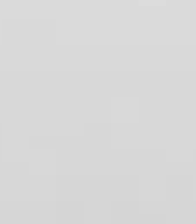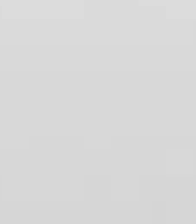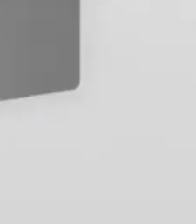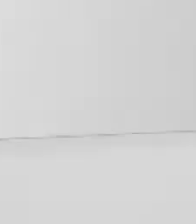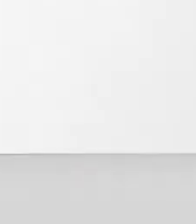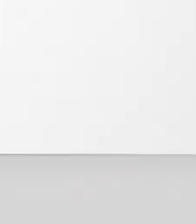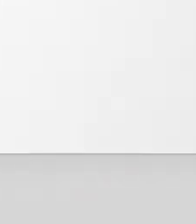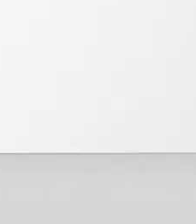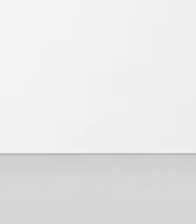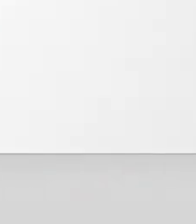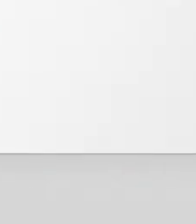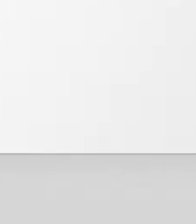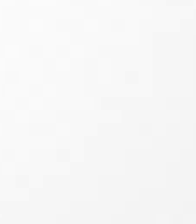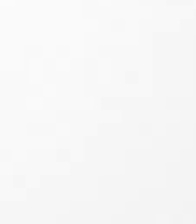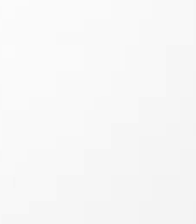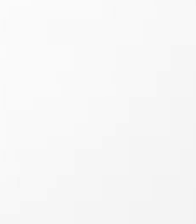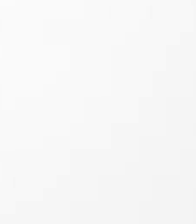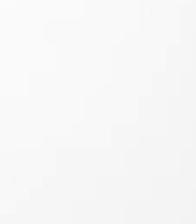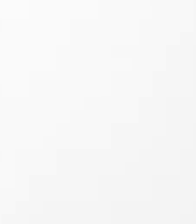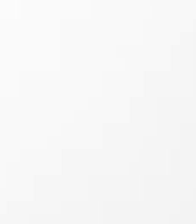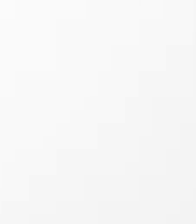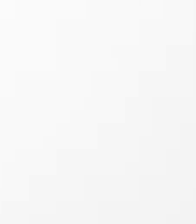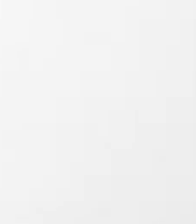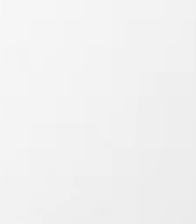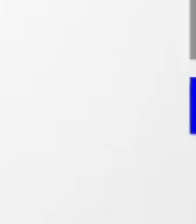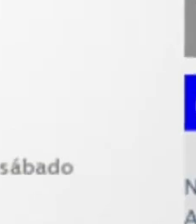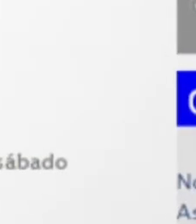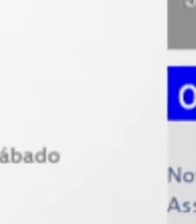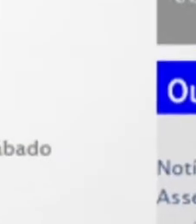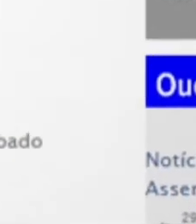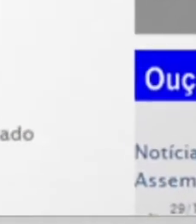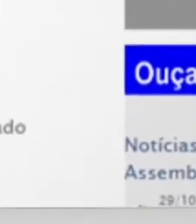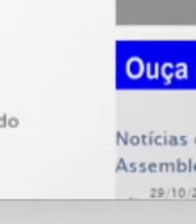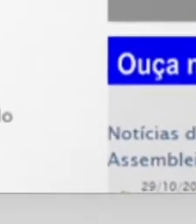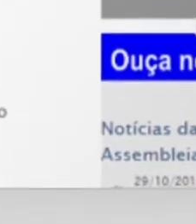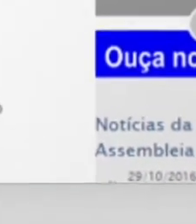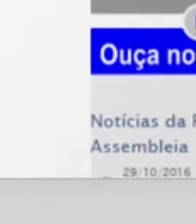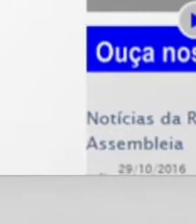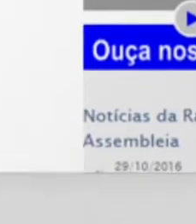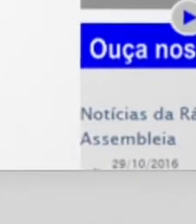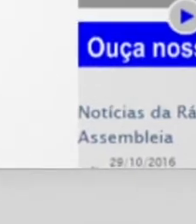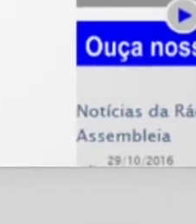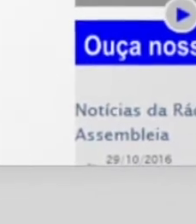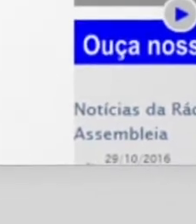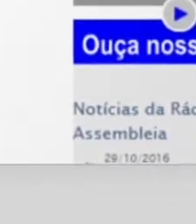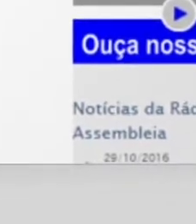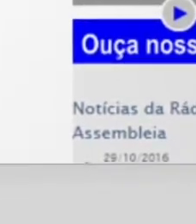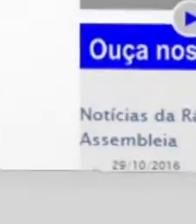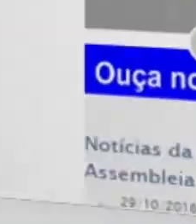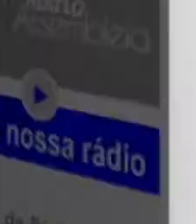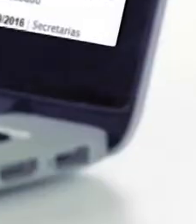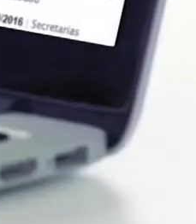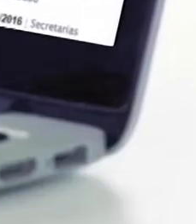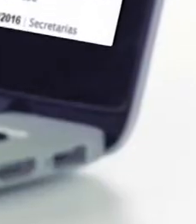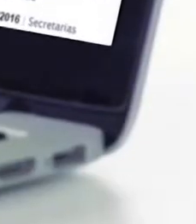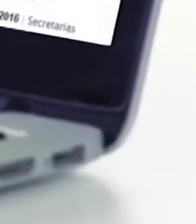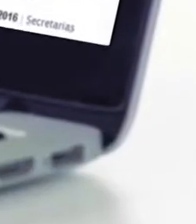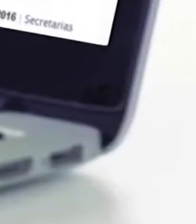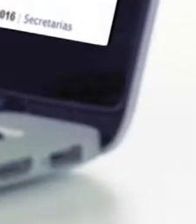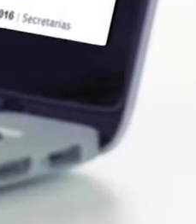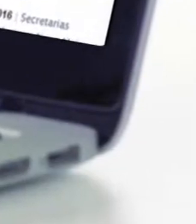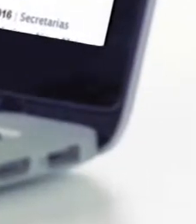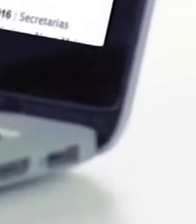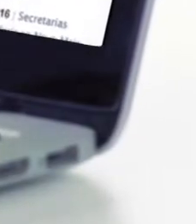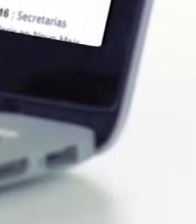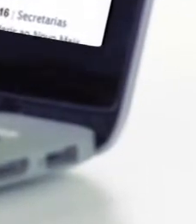pra ficar bem informada acesse www.ci.com.br assembléia ponto ocs como que o uso na